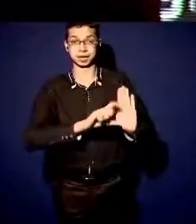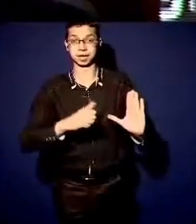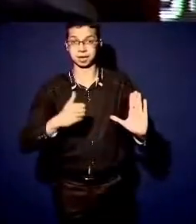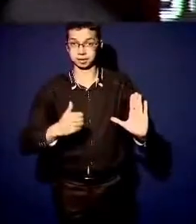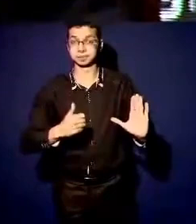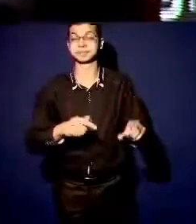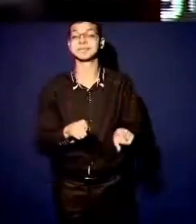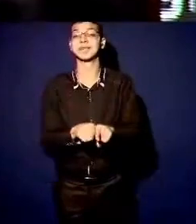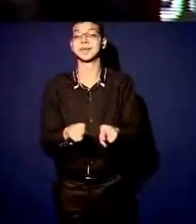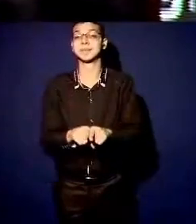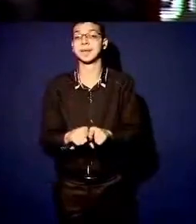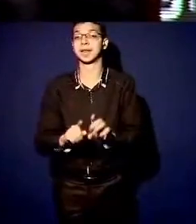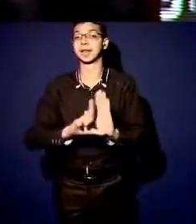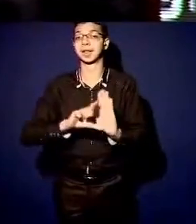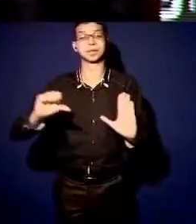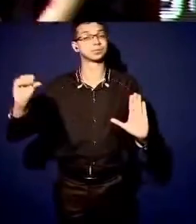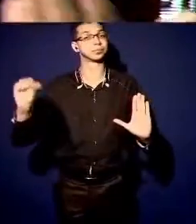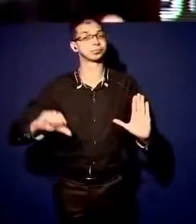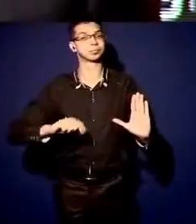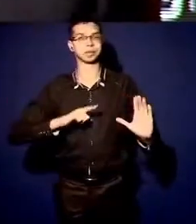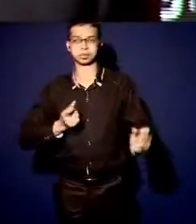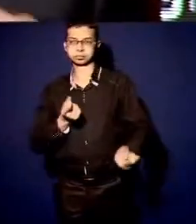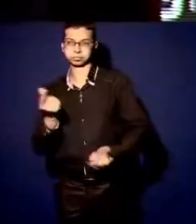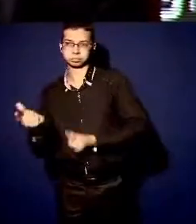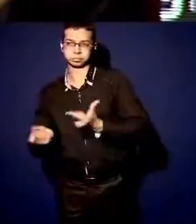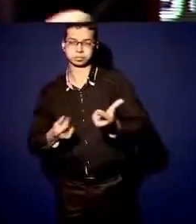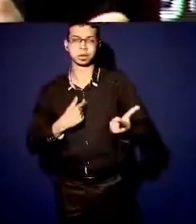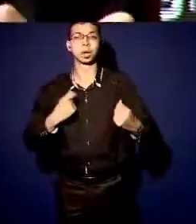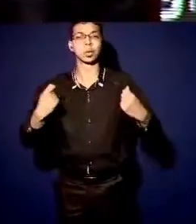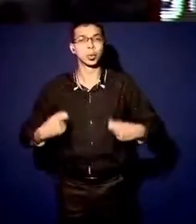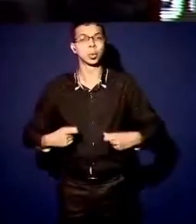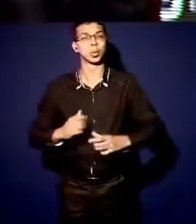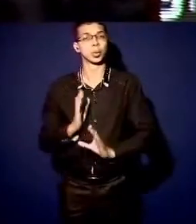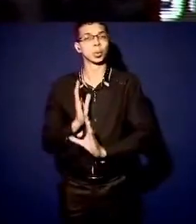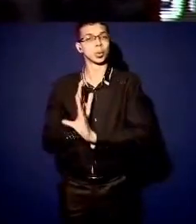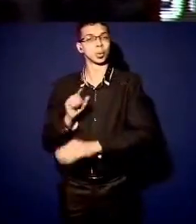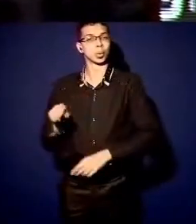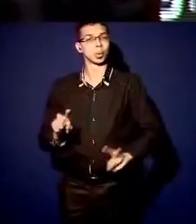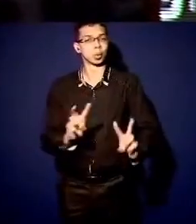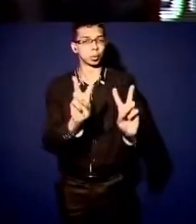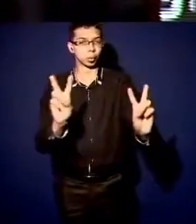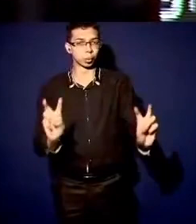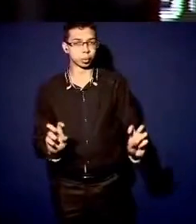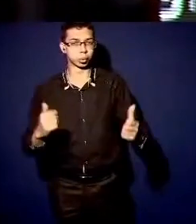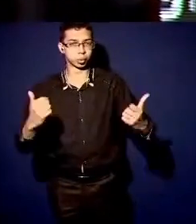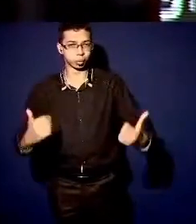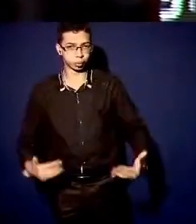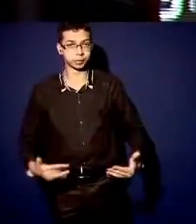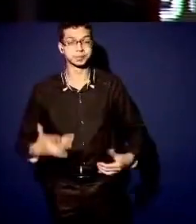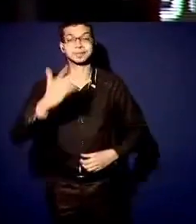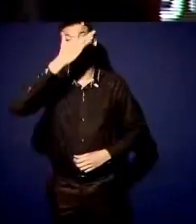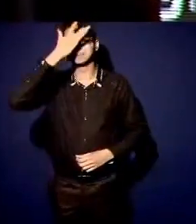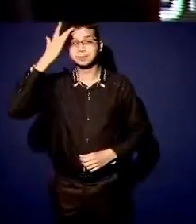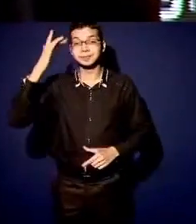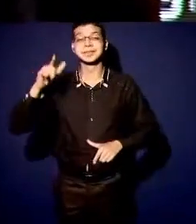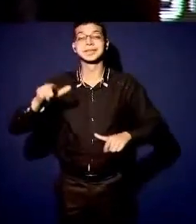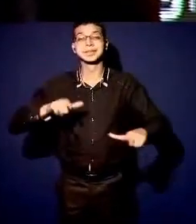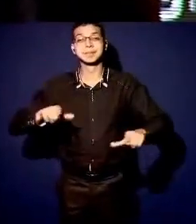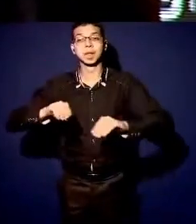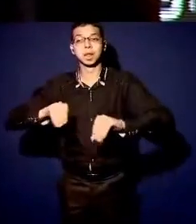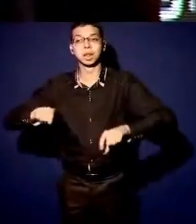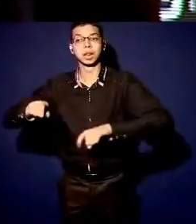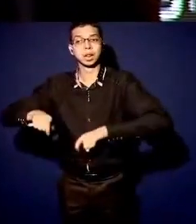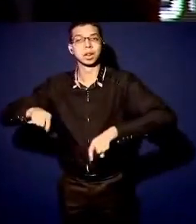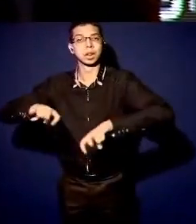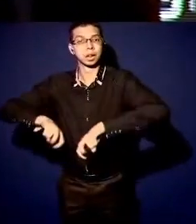é preciso partir desse diagnóstico exatamente dessa compreensão quando aluga em relação aos garimpeiros você não vai aprender 15